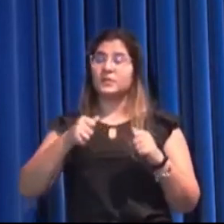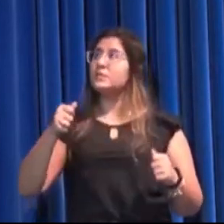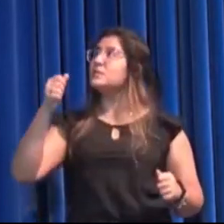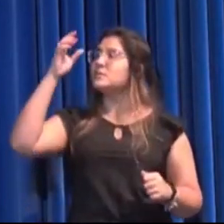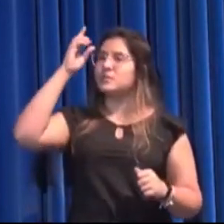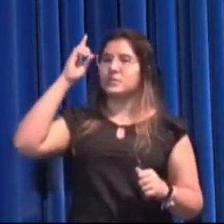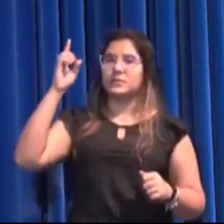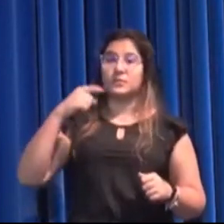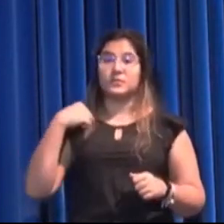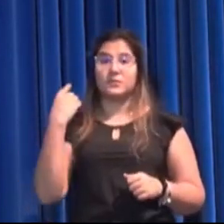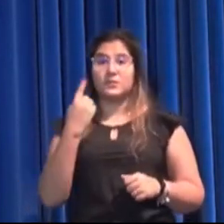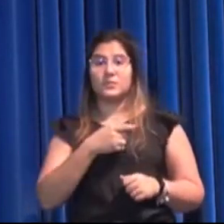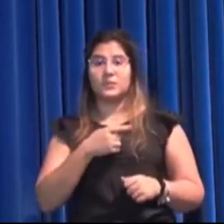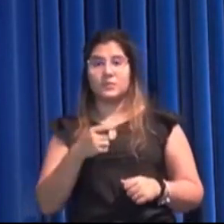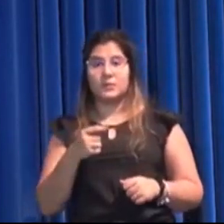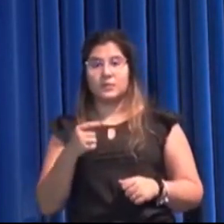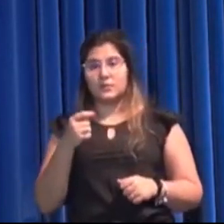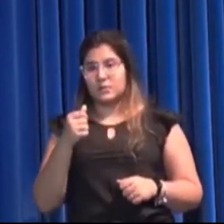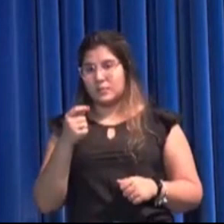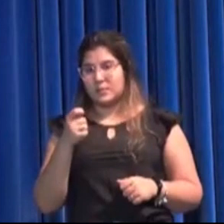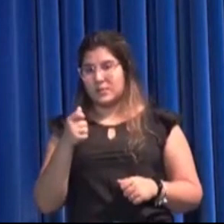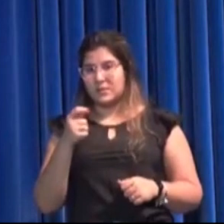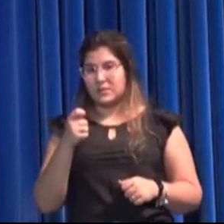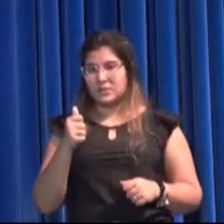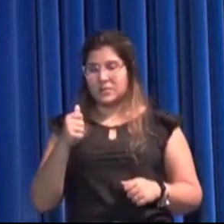necessidade e a grandeza de Deus.